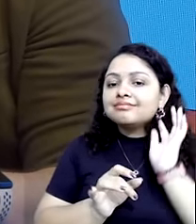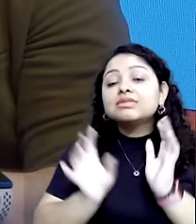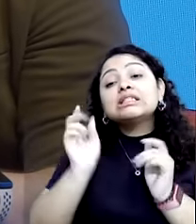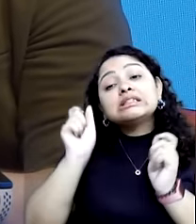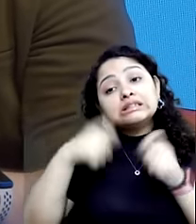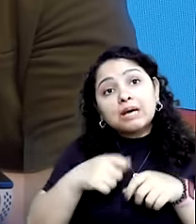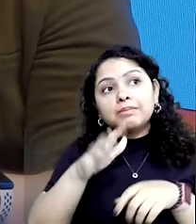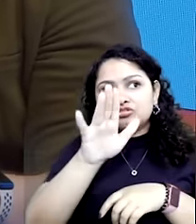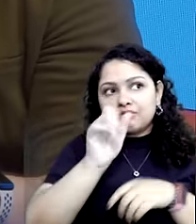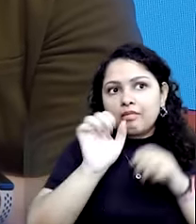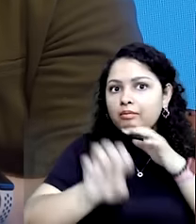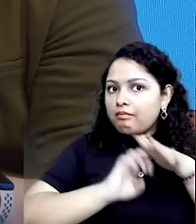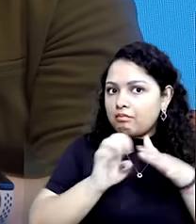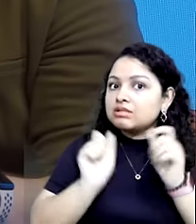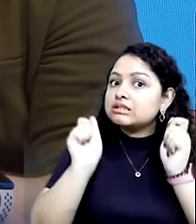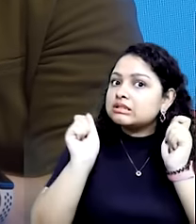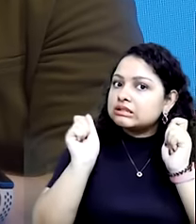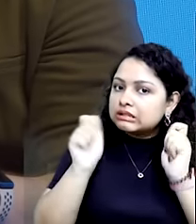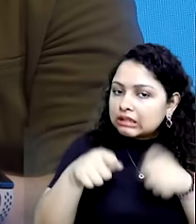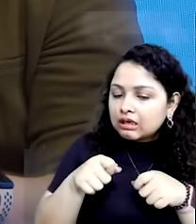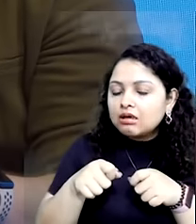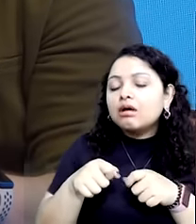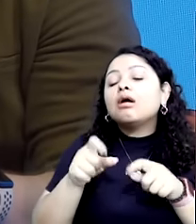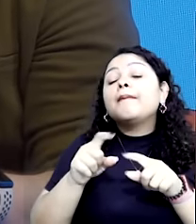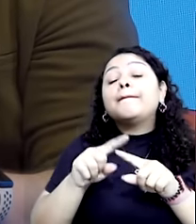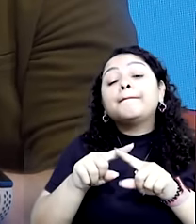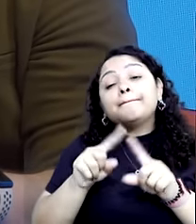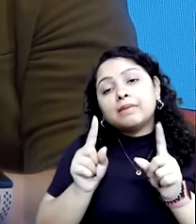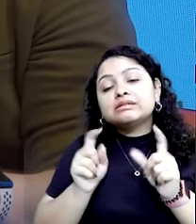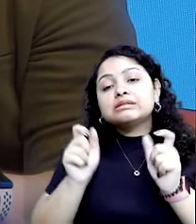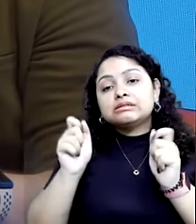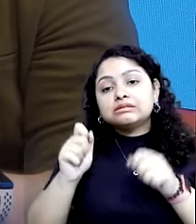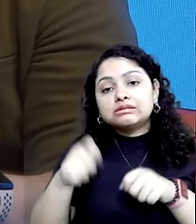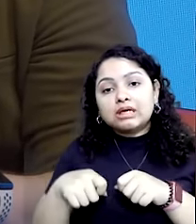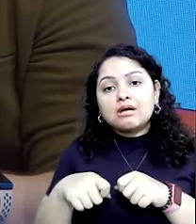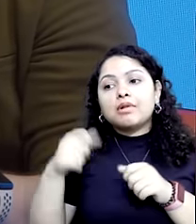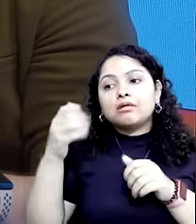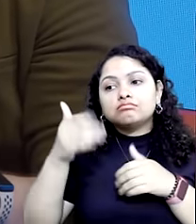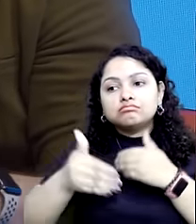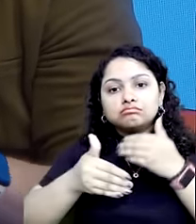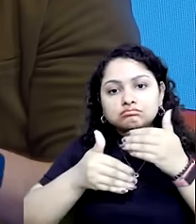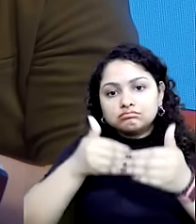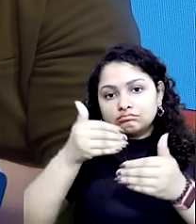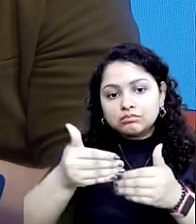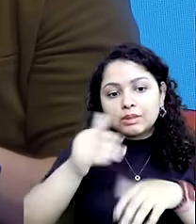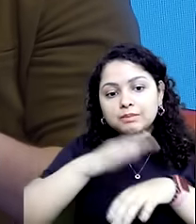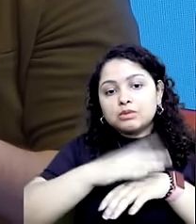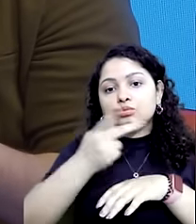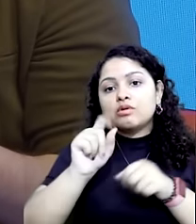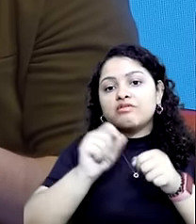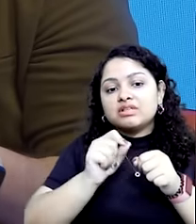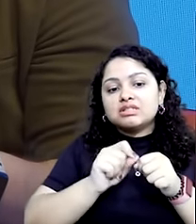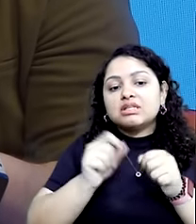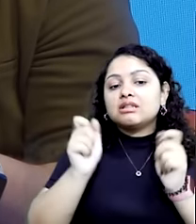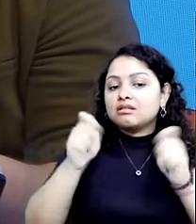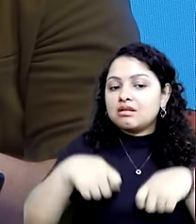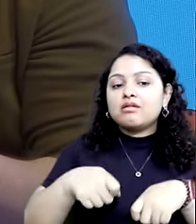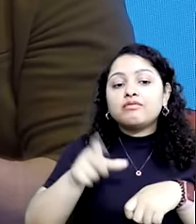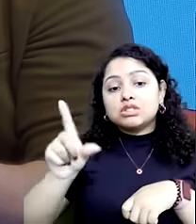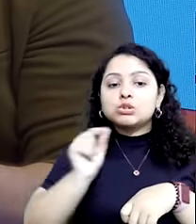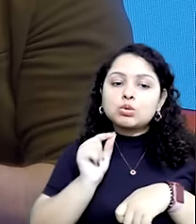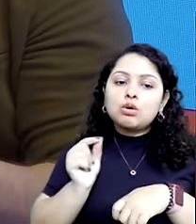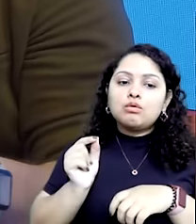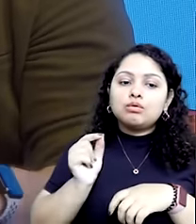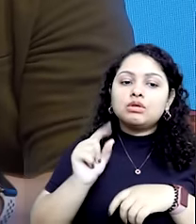D para contratar e dá para ter essa noção de que há estágios nesse processo para você contratar então você escolhe aquilo que você precisa